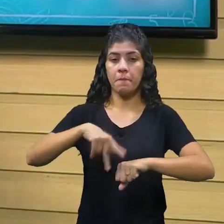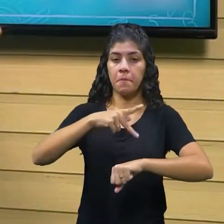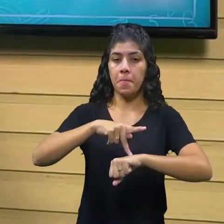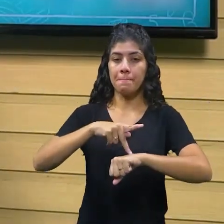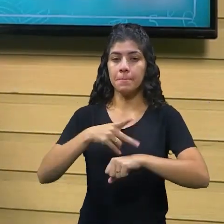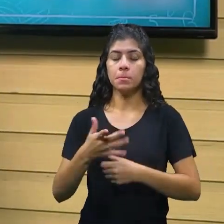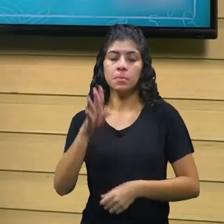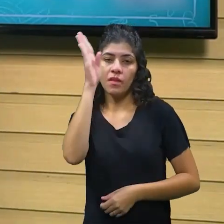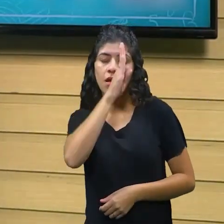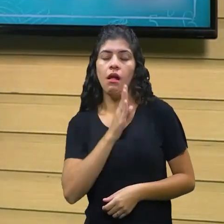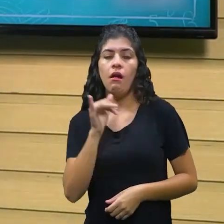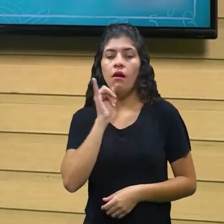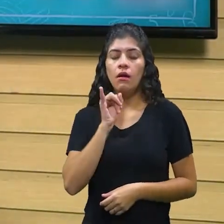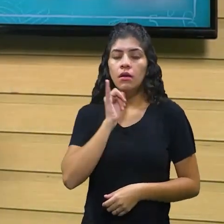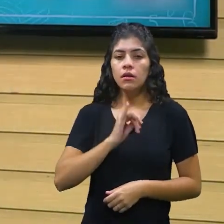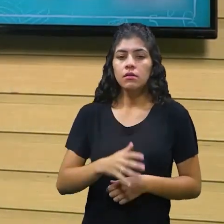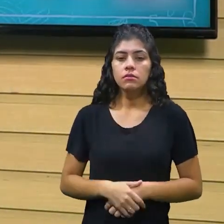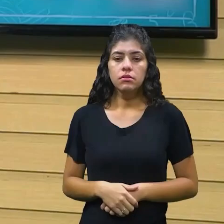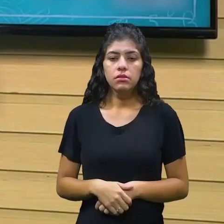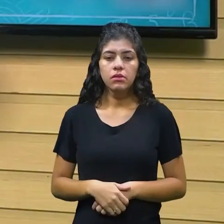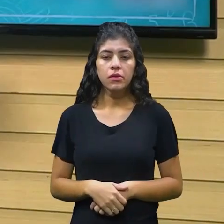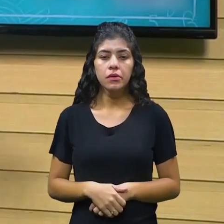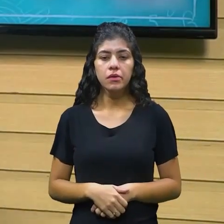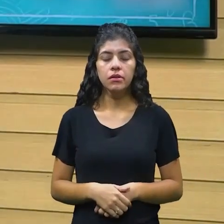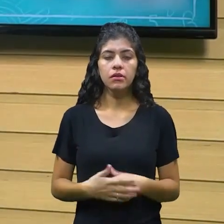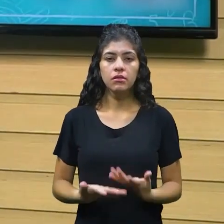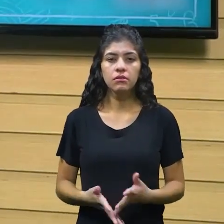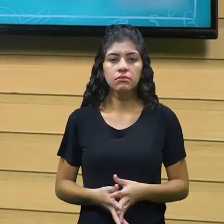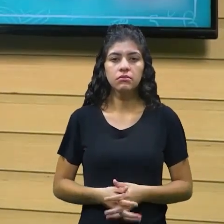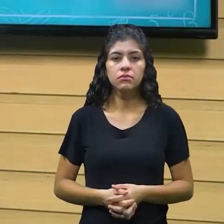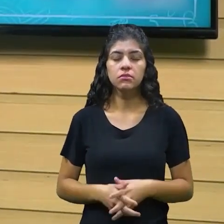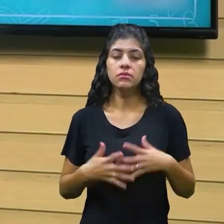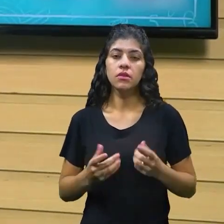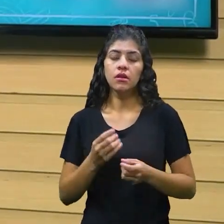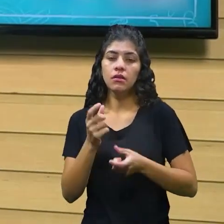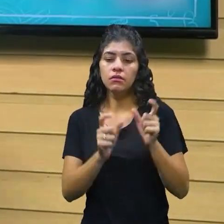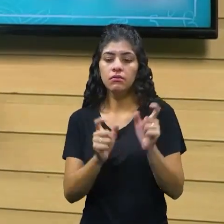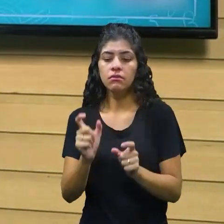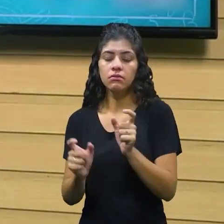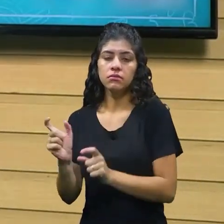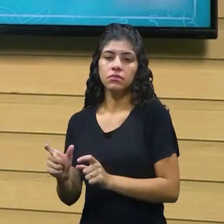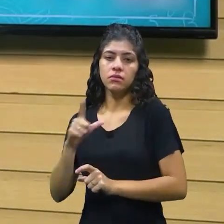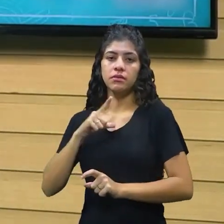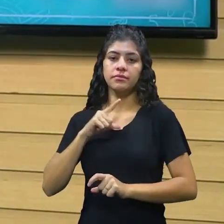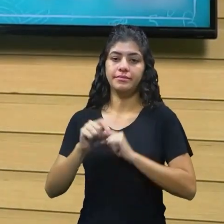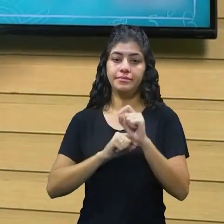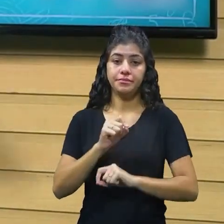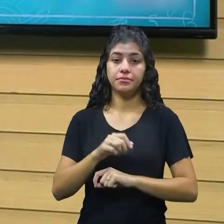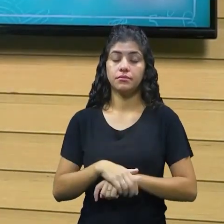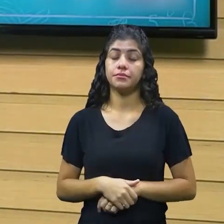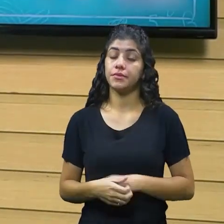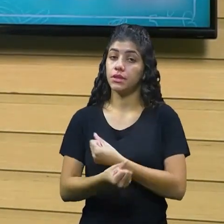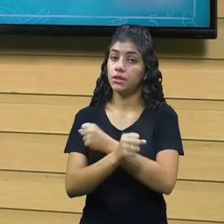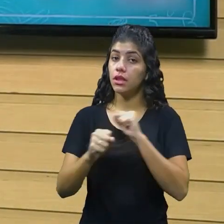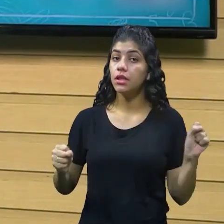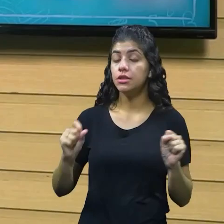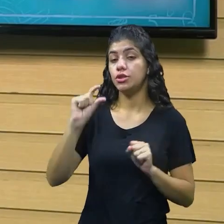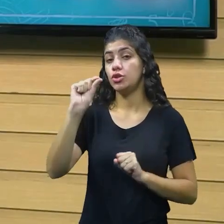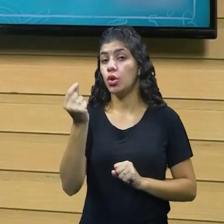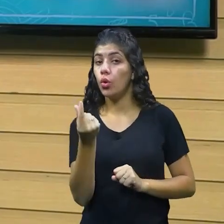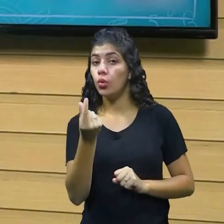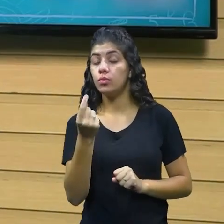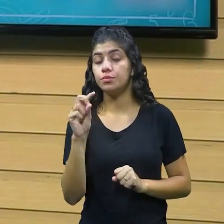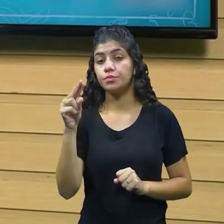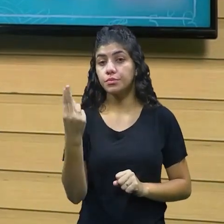como o Brasil, por exemplo. Então, ele seria um ponto desprezível. Então, para cada situação, esse corpo pode vir a ser extenso ou apenas um